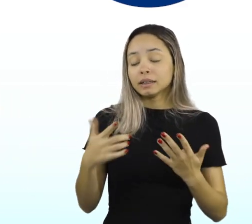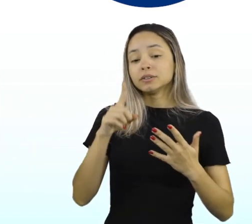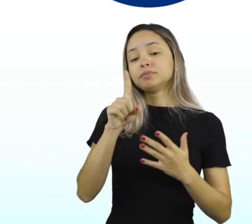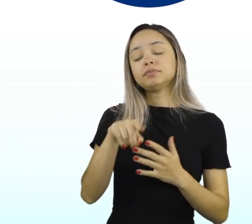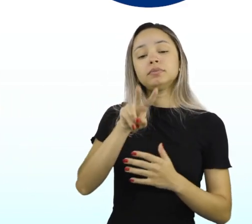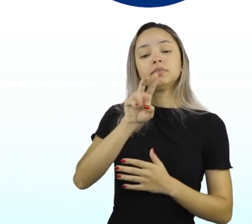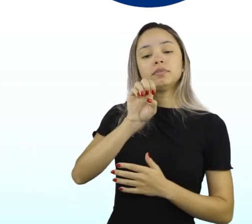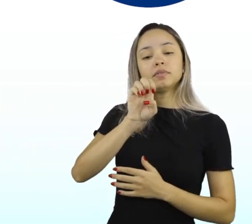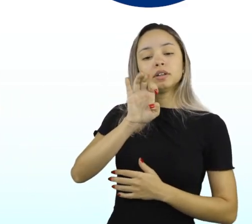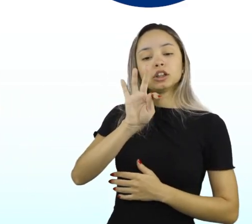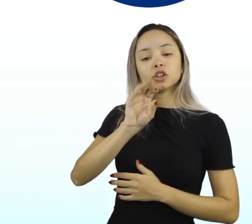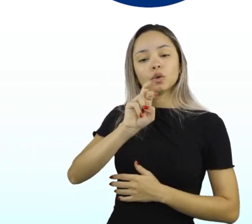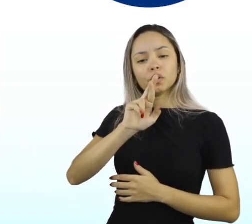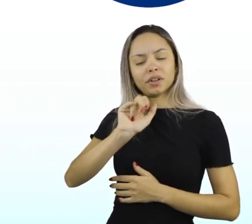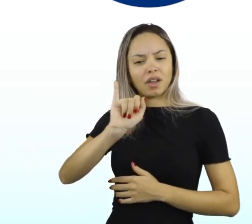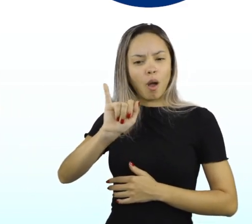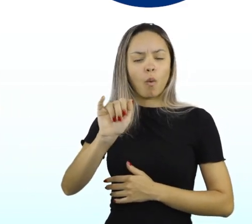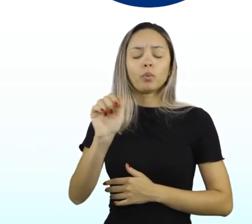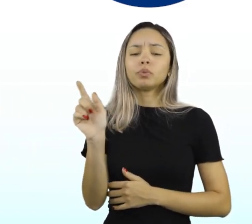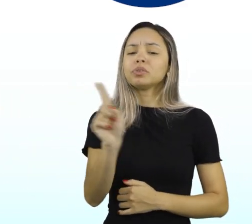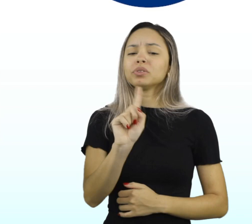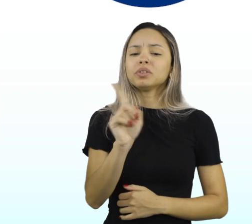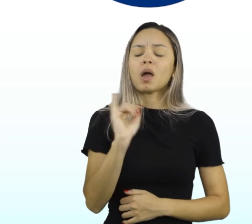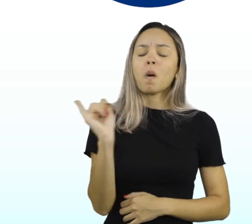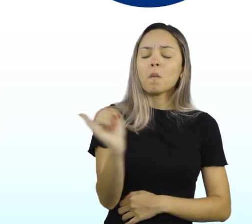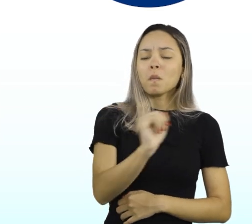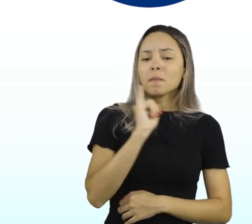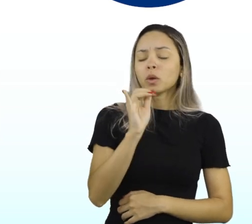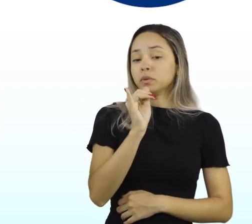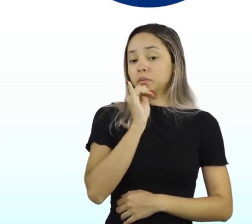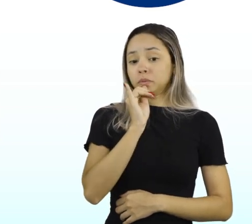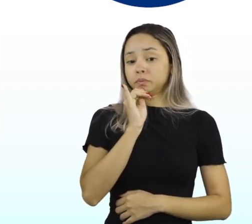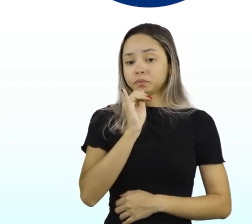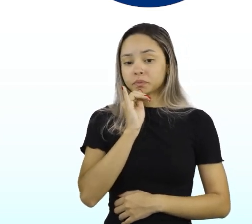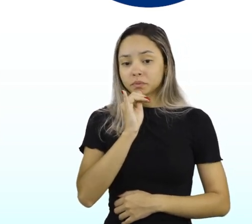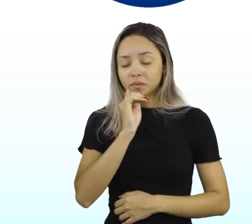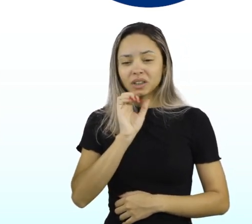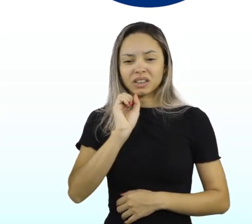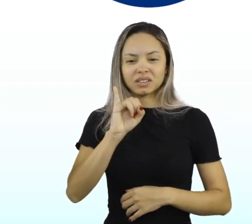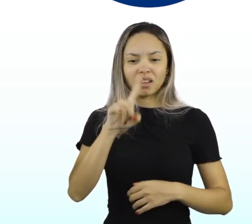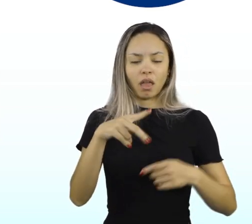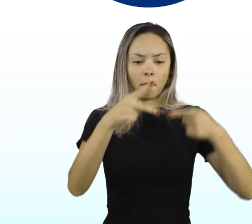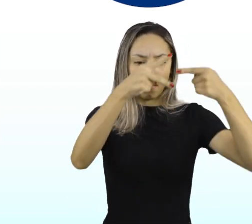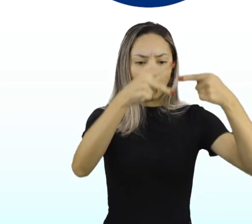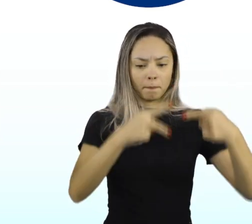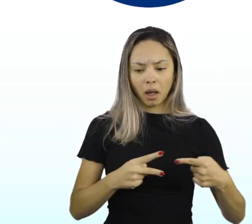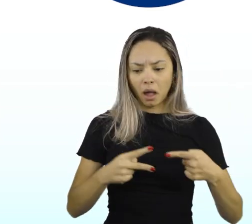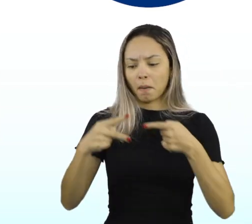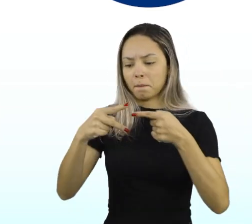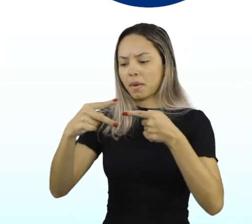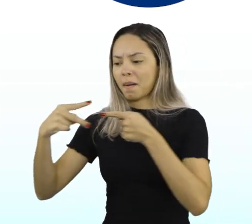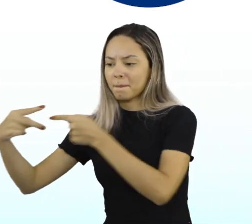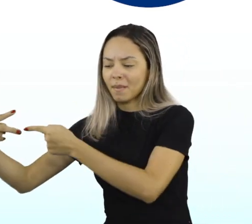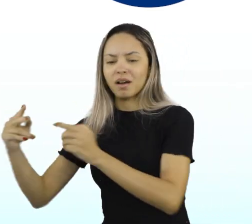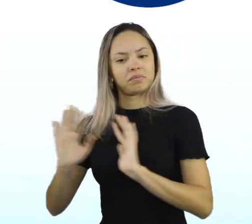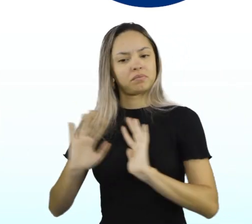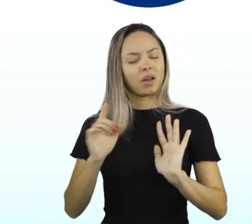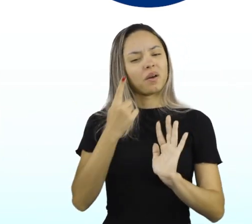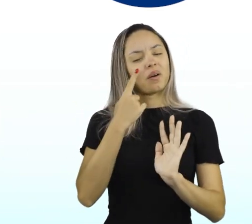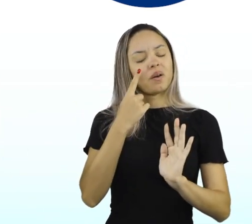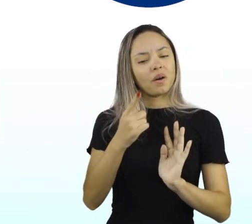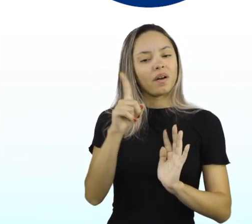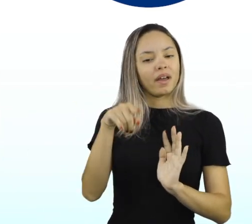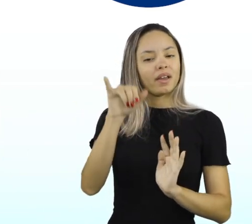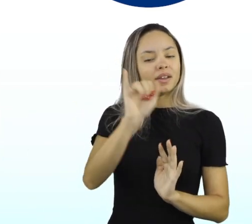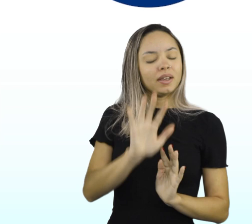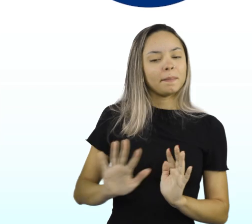não importa a posição dela. O que vale é a direção e o sentido que ela tem. Perceba que mesmo sendo uma figura diferente,